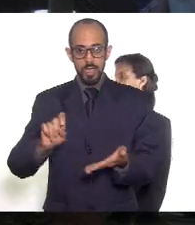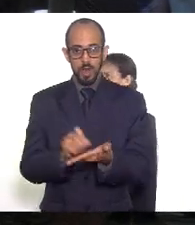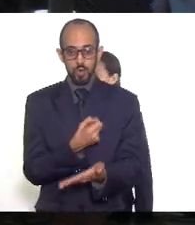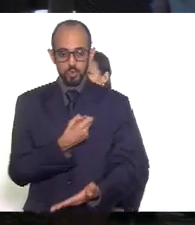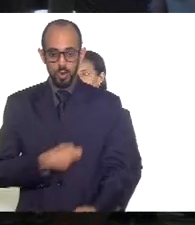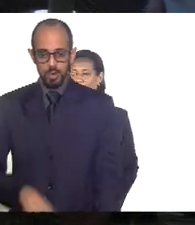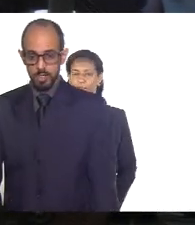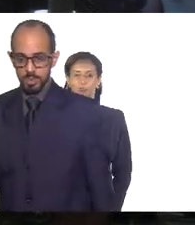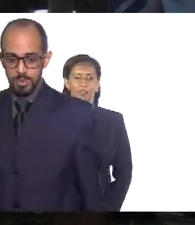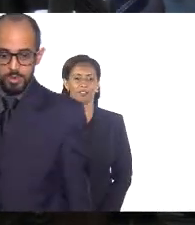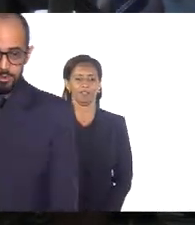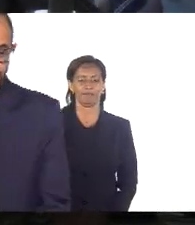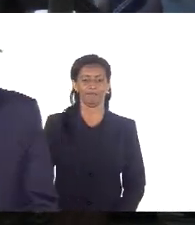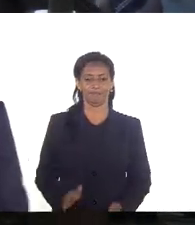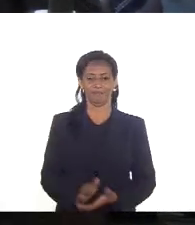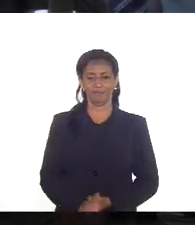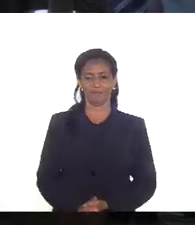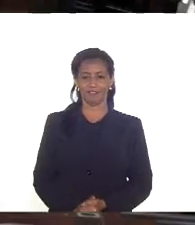autólico